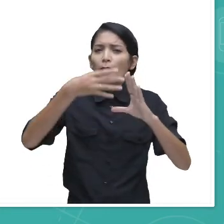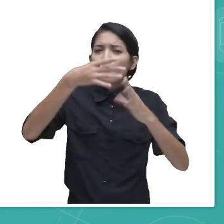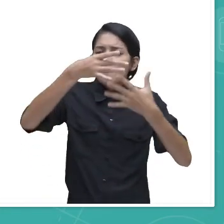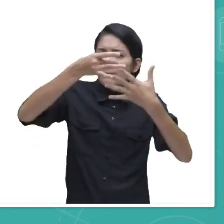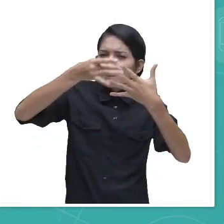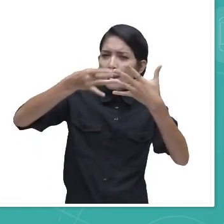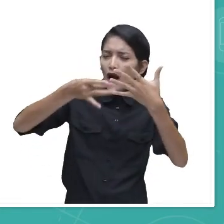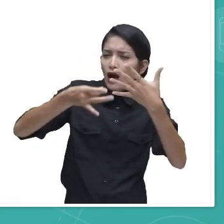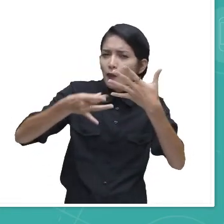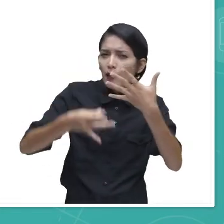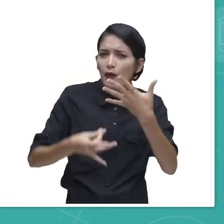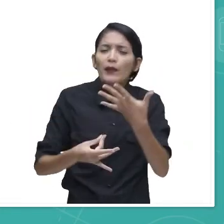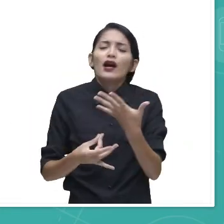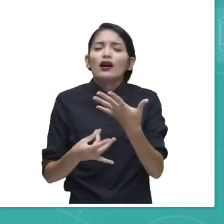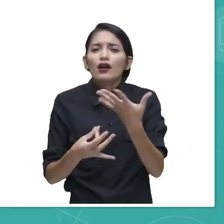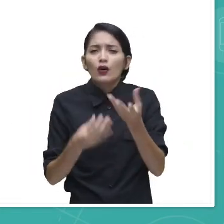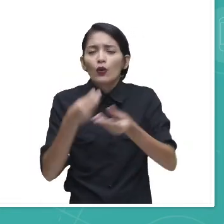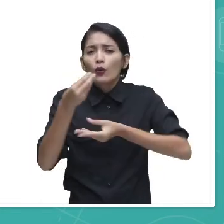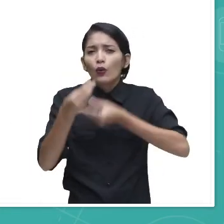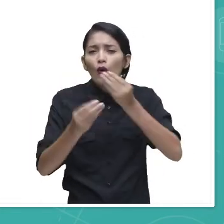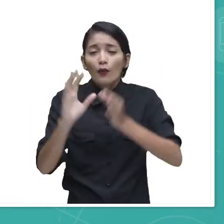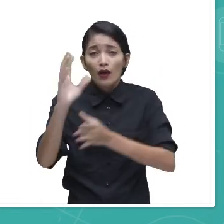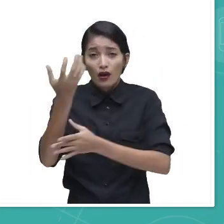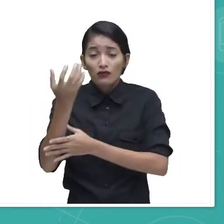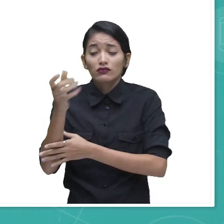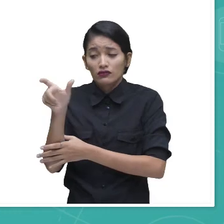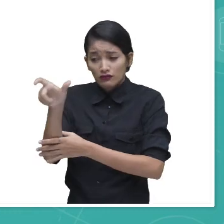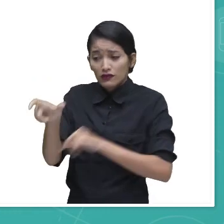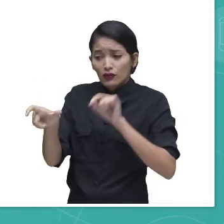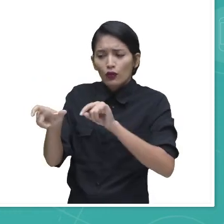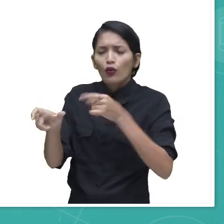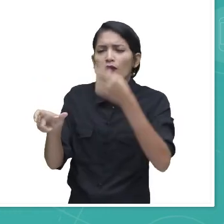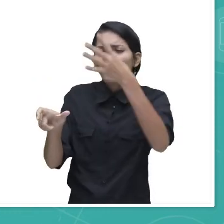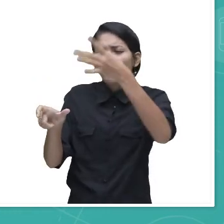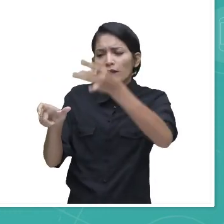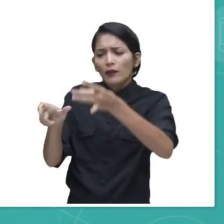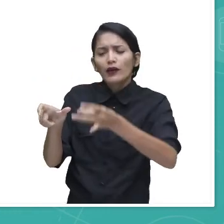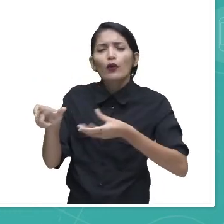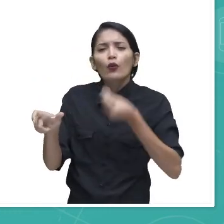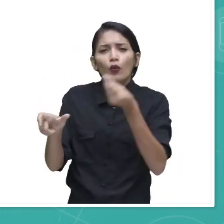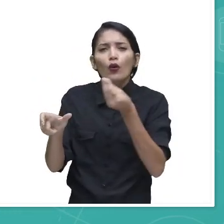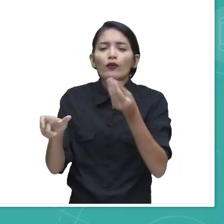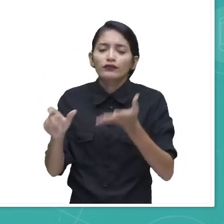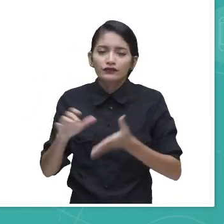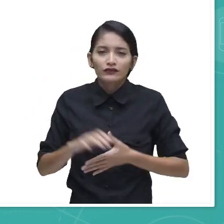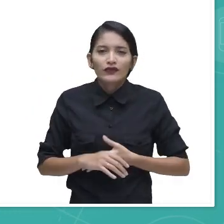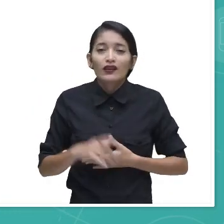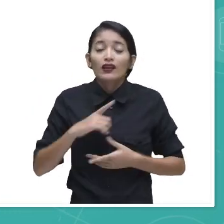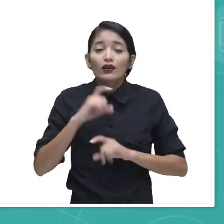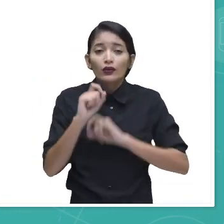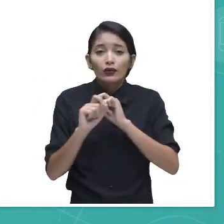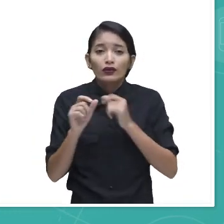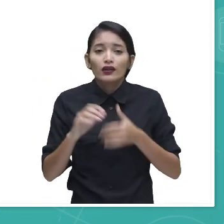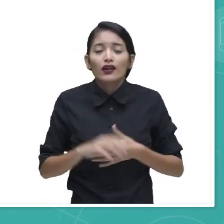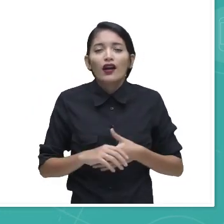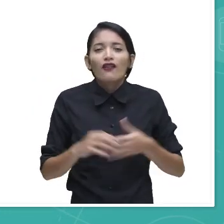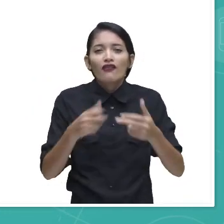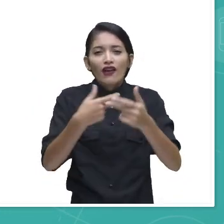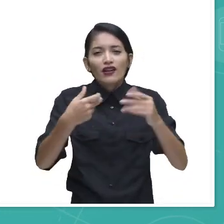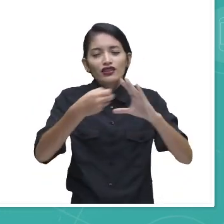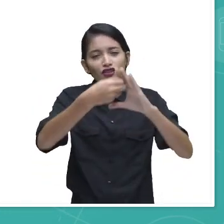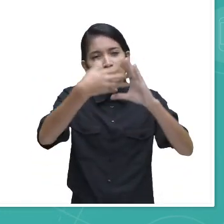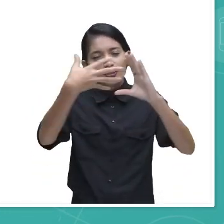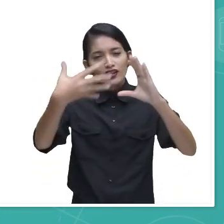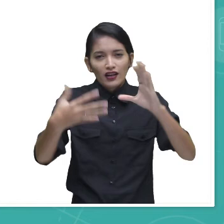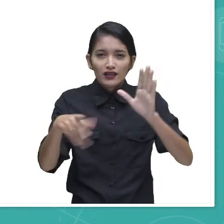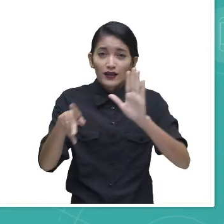está descrevendo como é a Solange, né? Então, nós vamos ter o quê? As características